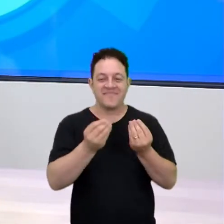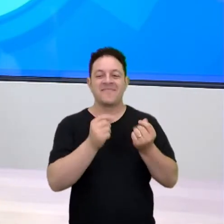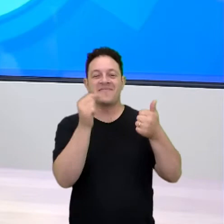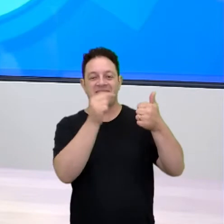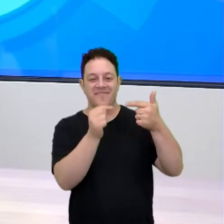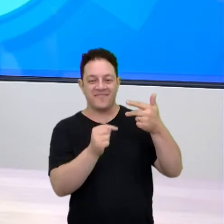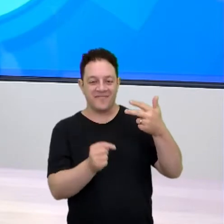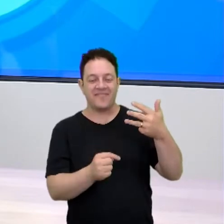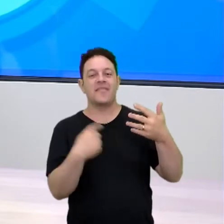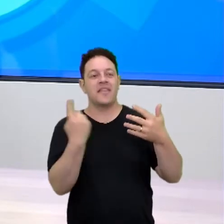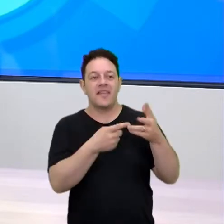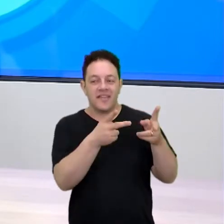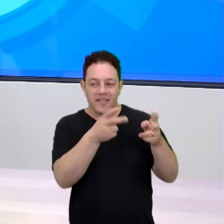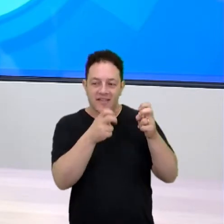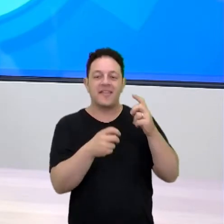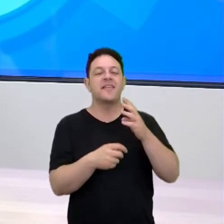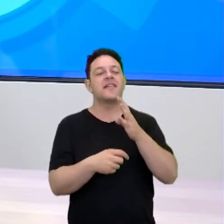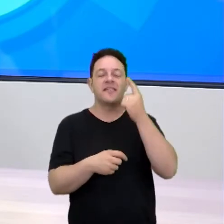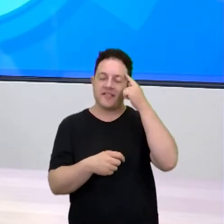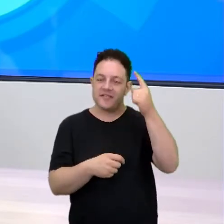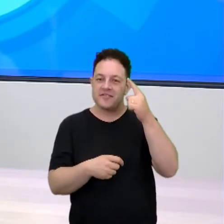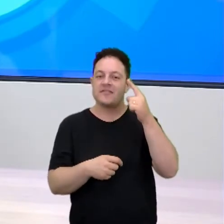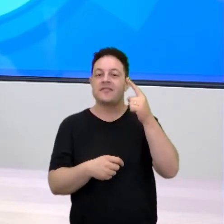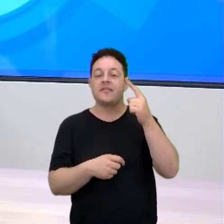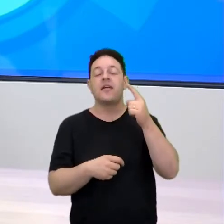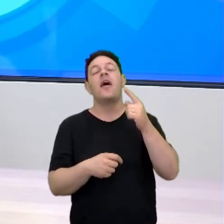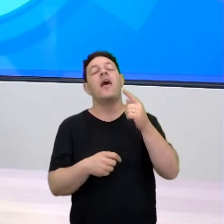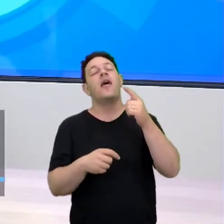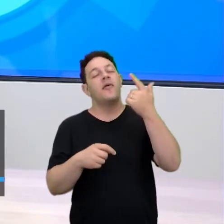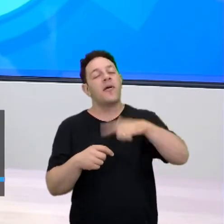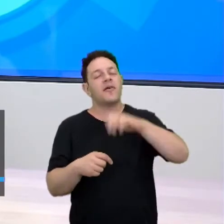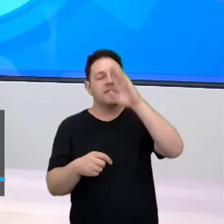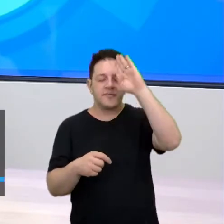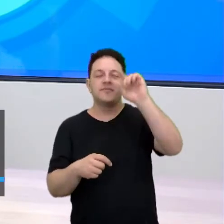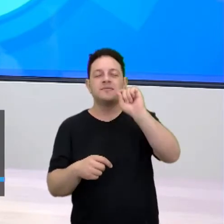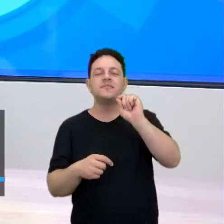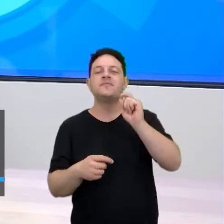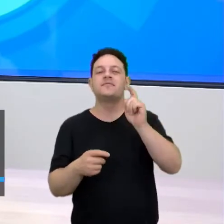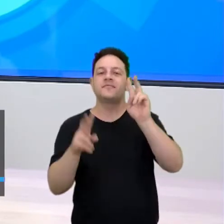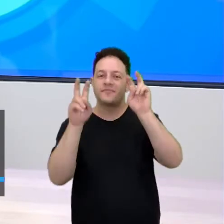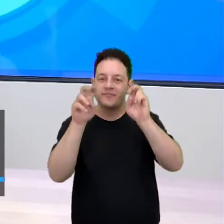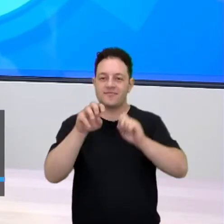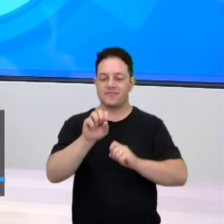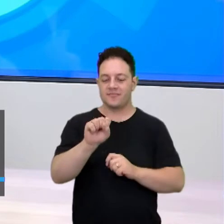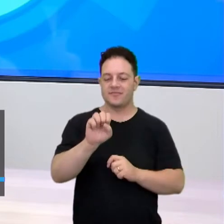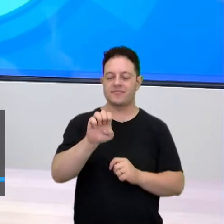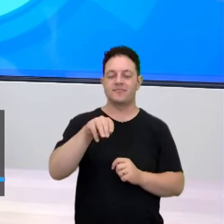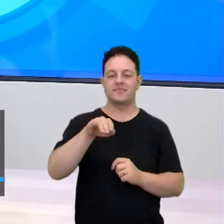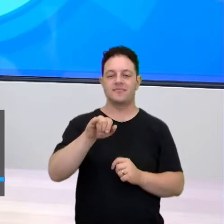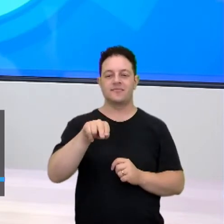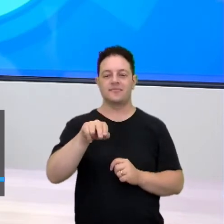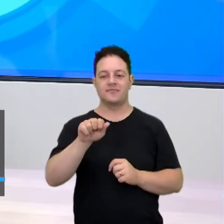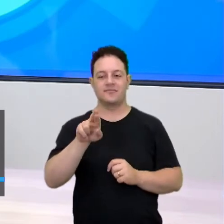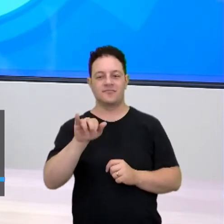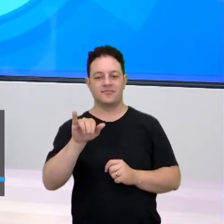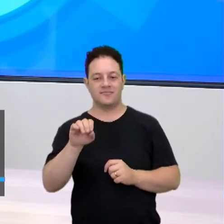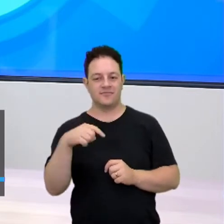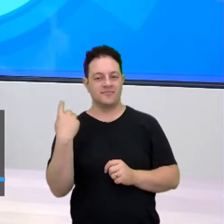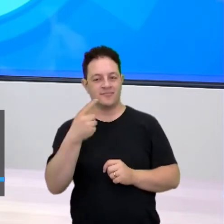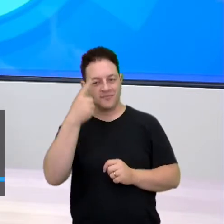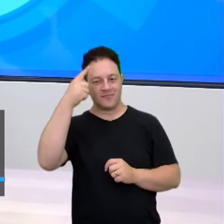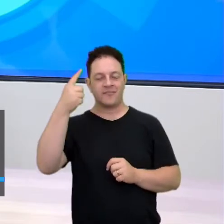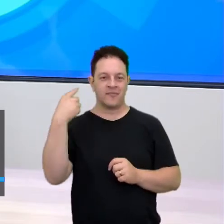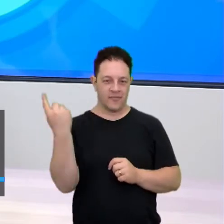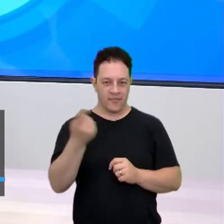nós vimos, e principalmente nessa relação do seminário, como a gente viu anteriormente, que